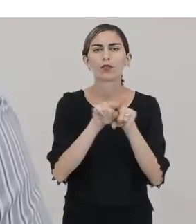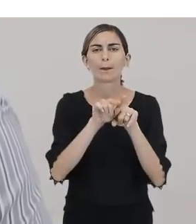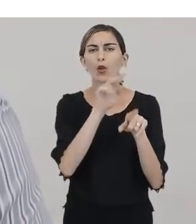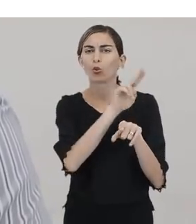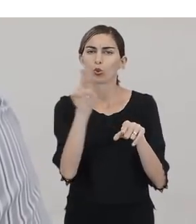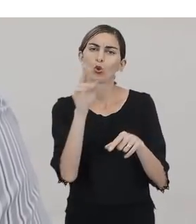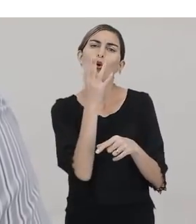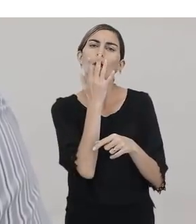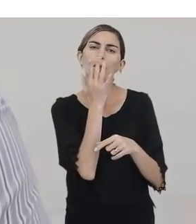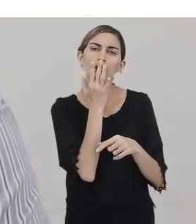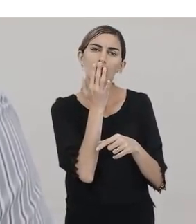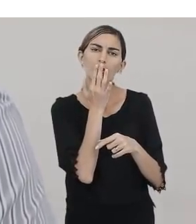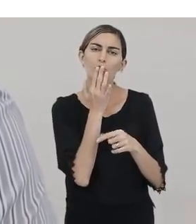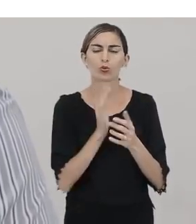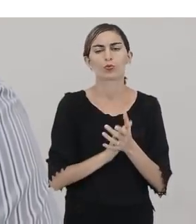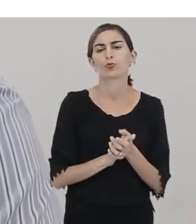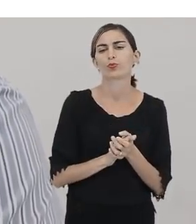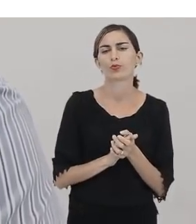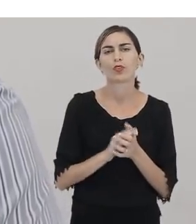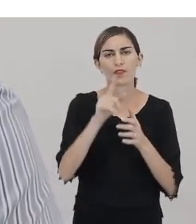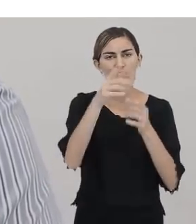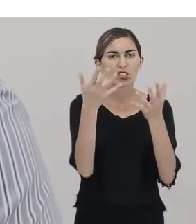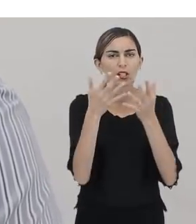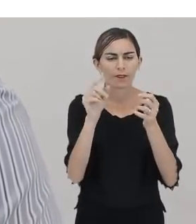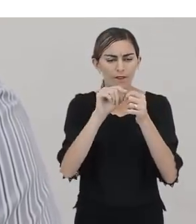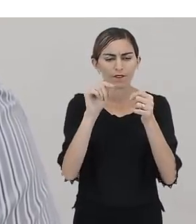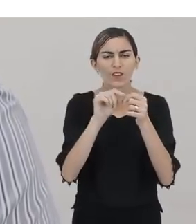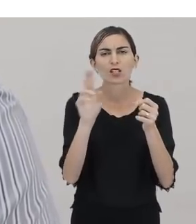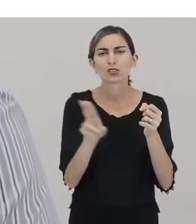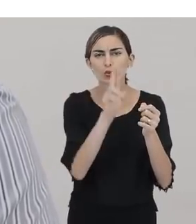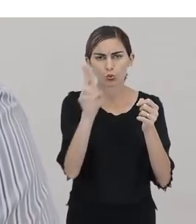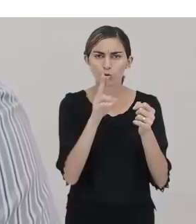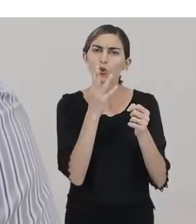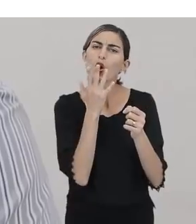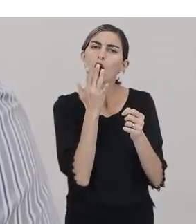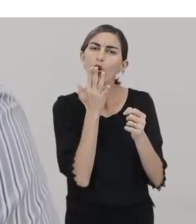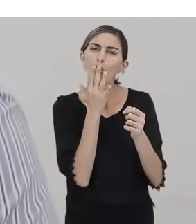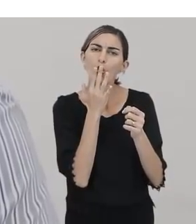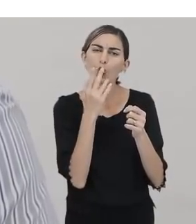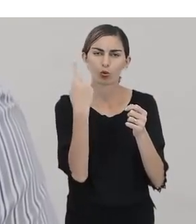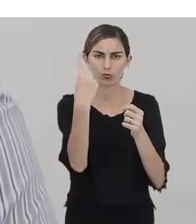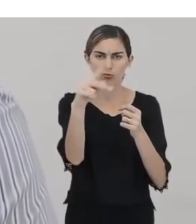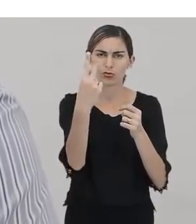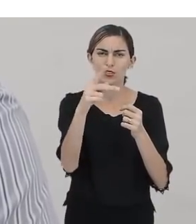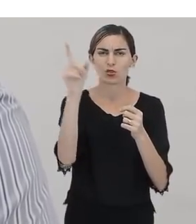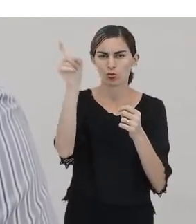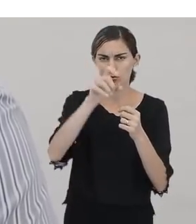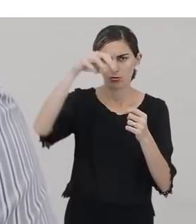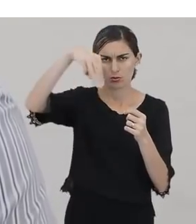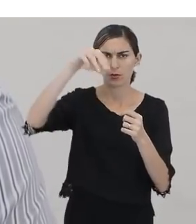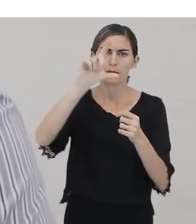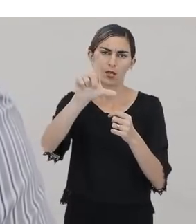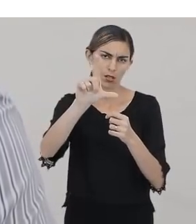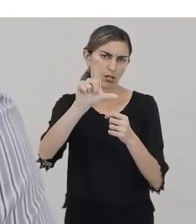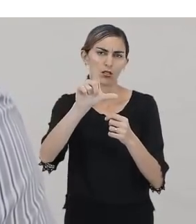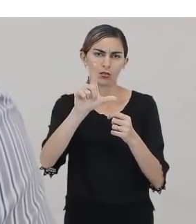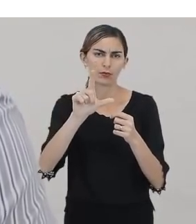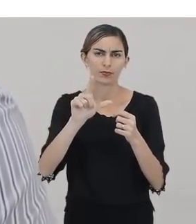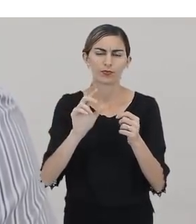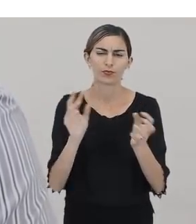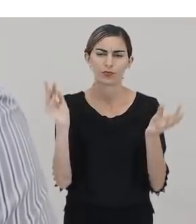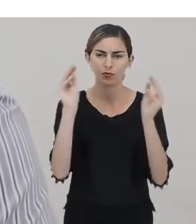certo? E se você quiser fazer o uso dessa cor no seu XML layout, você vai